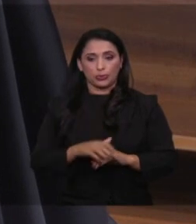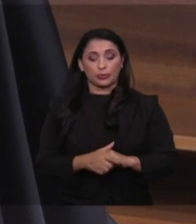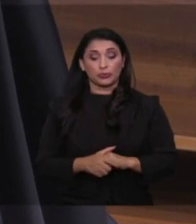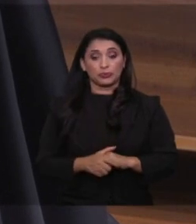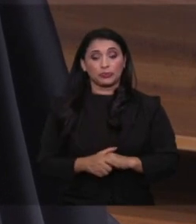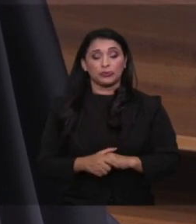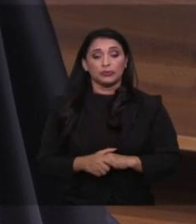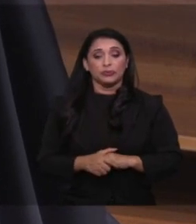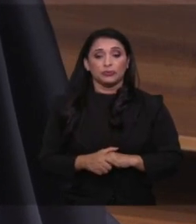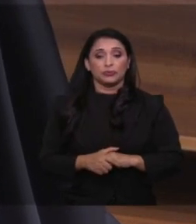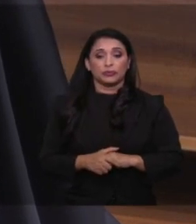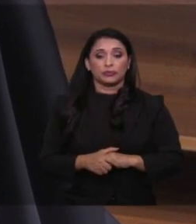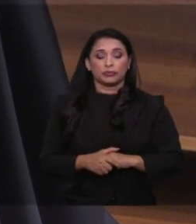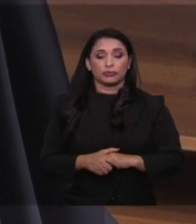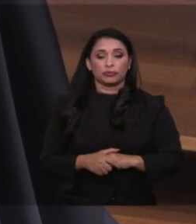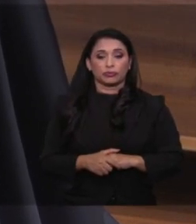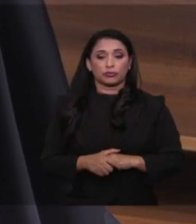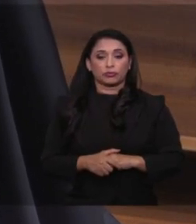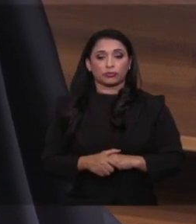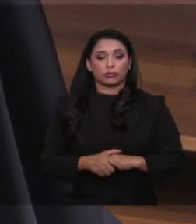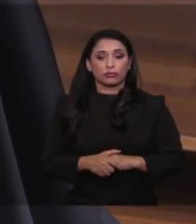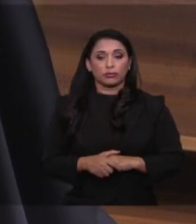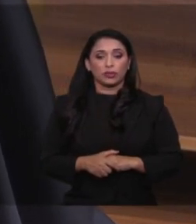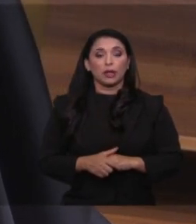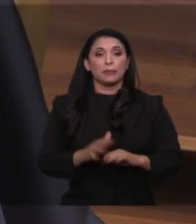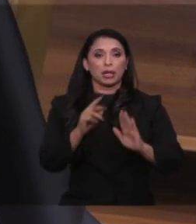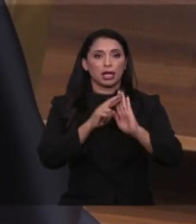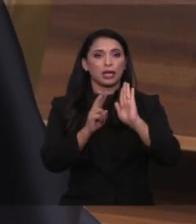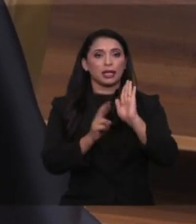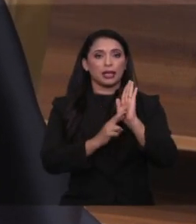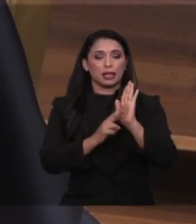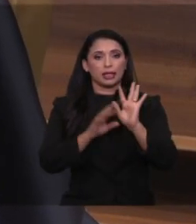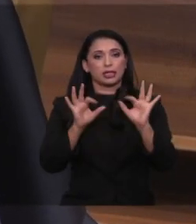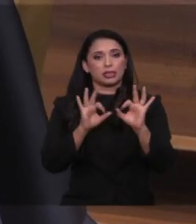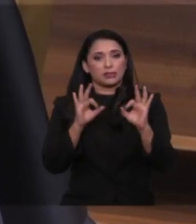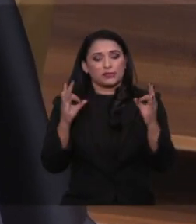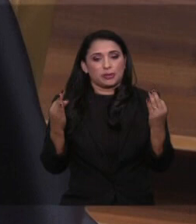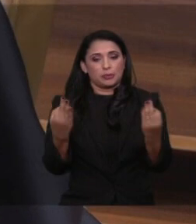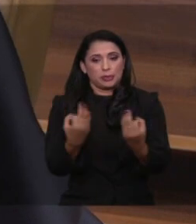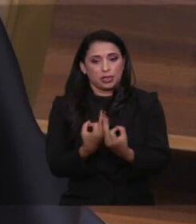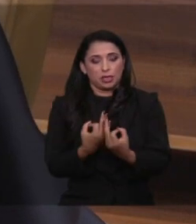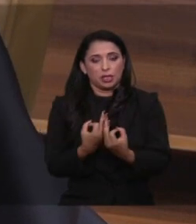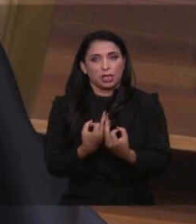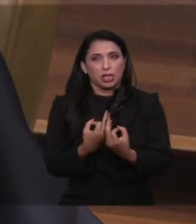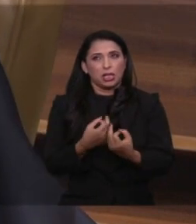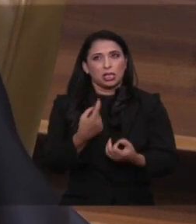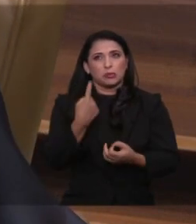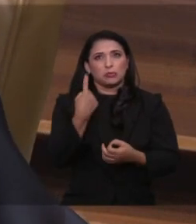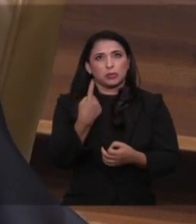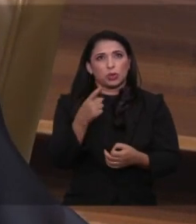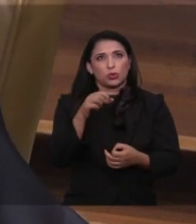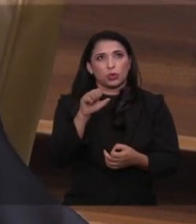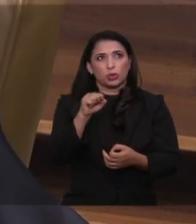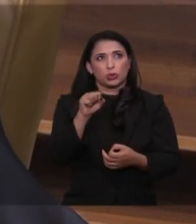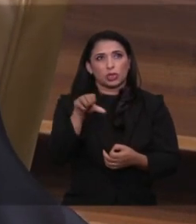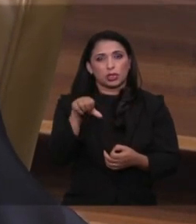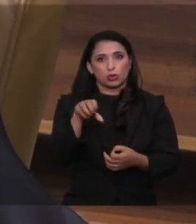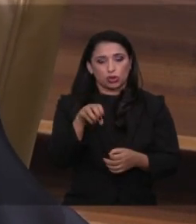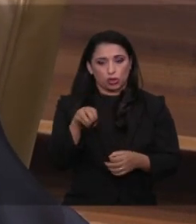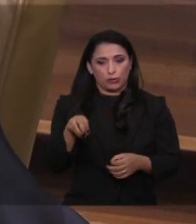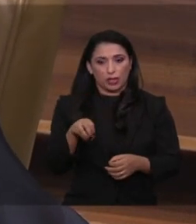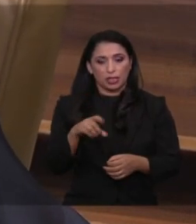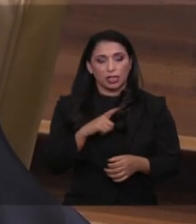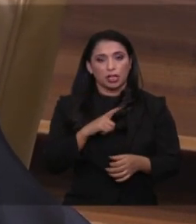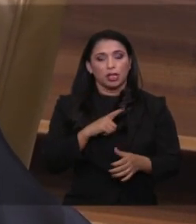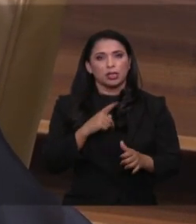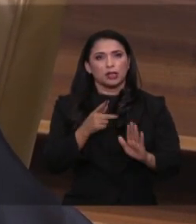para a regração da família. E já surge, em 1890, o primeiro